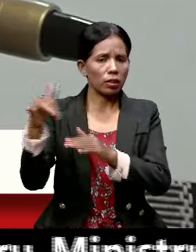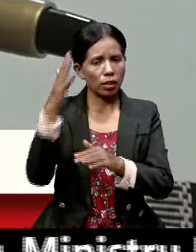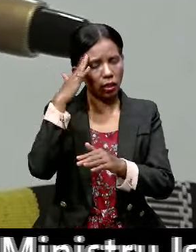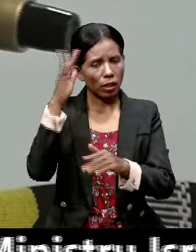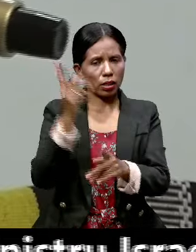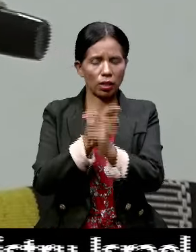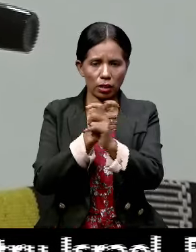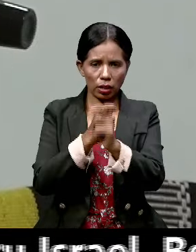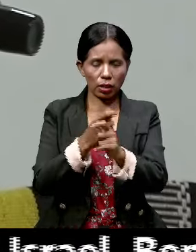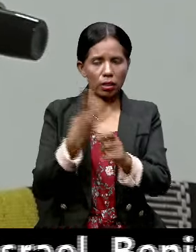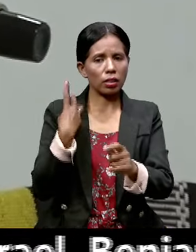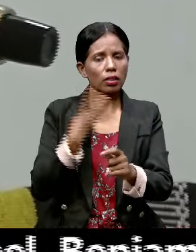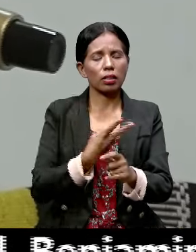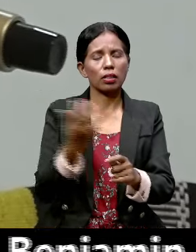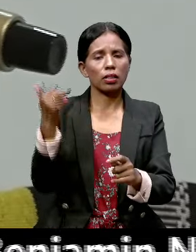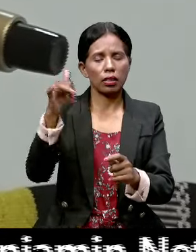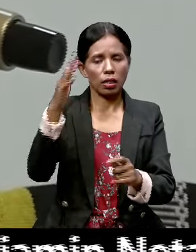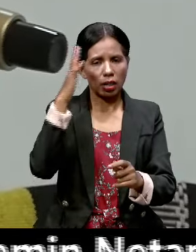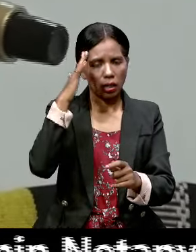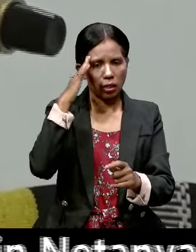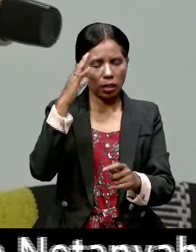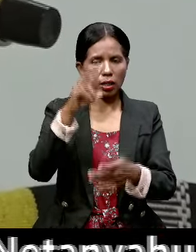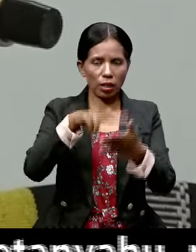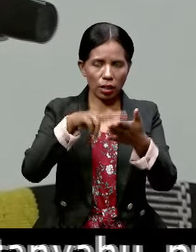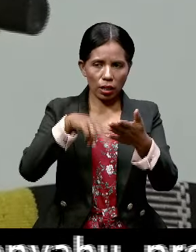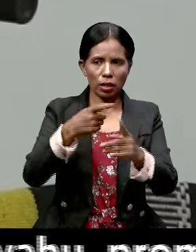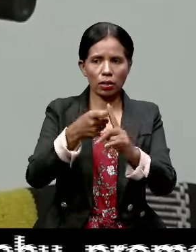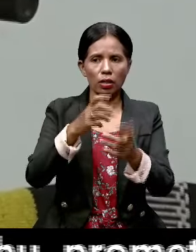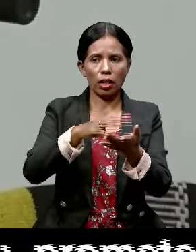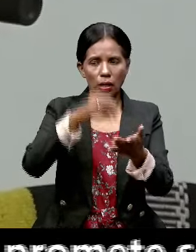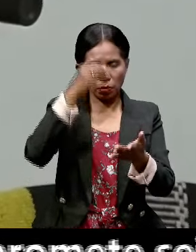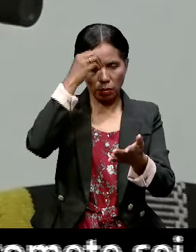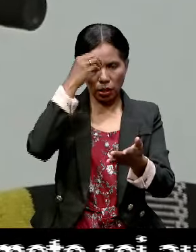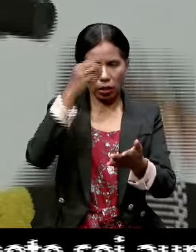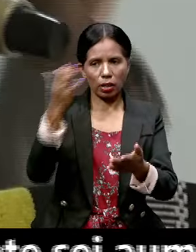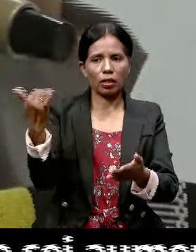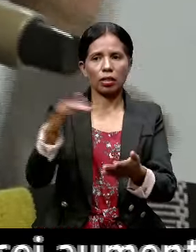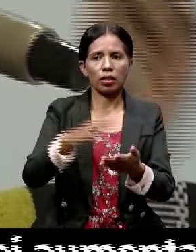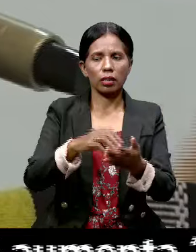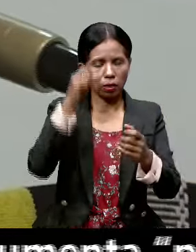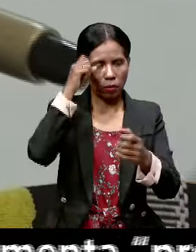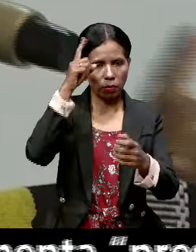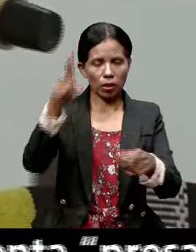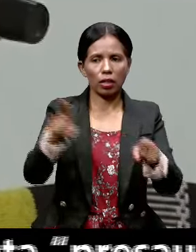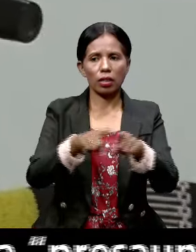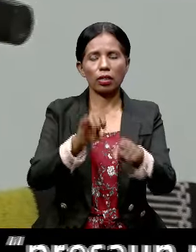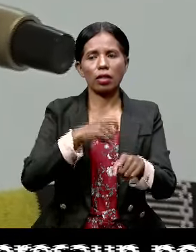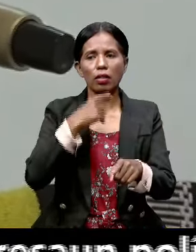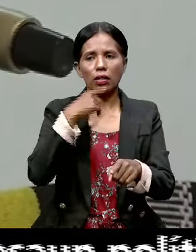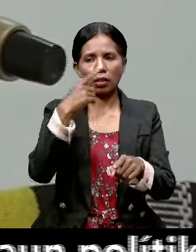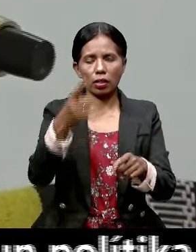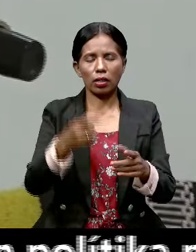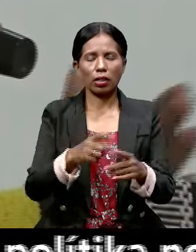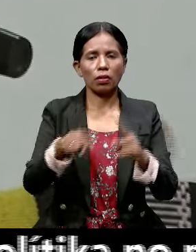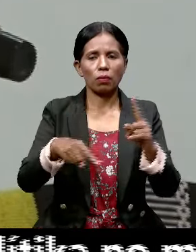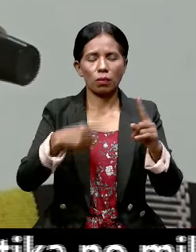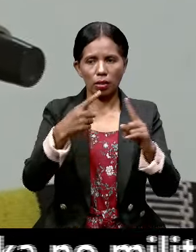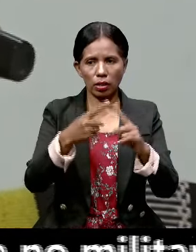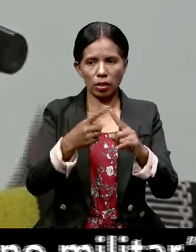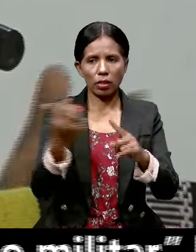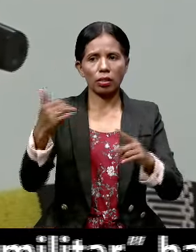fundação METI e a literacia no numeracia, li husi aprende husi lian nebe masira compreende hanesan hau temitiona wainhira